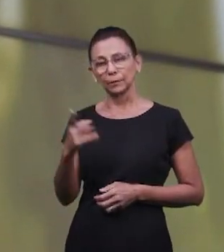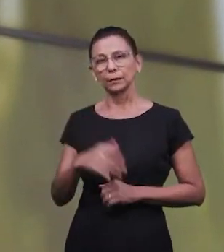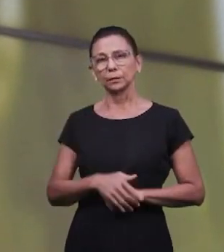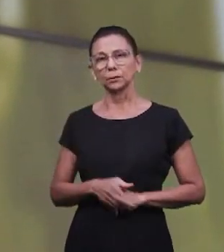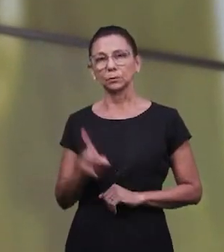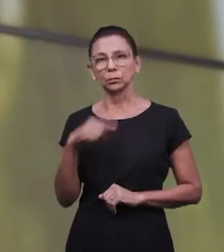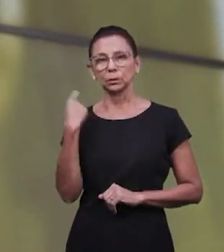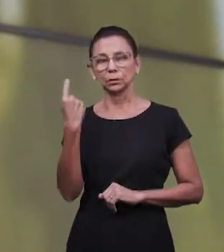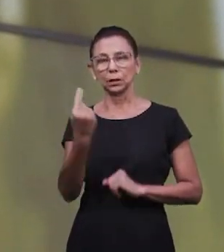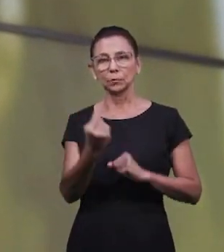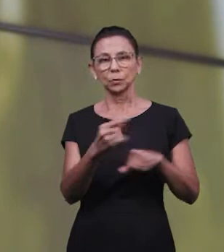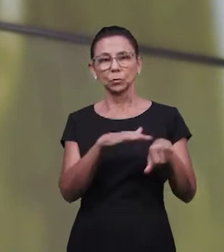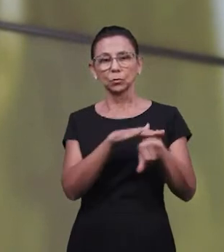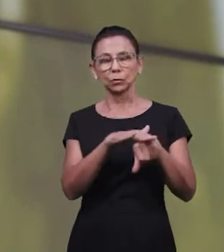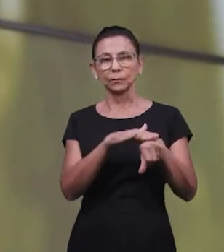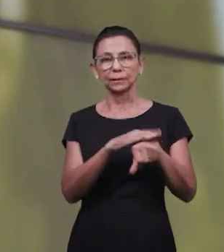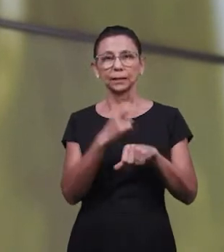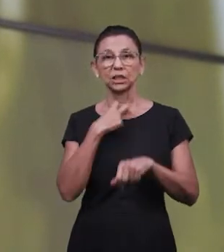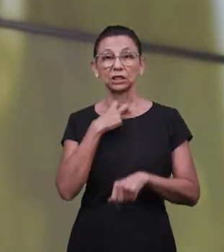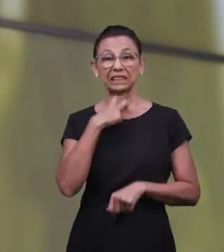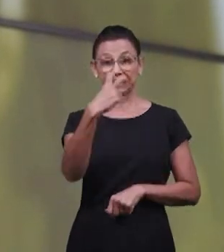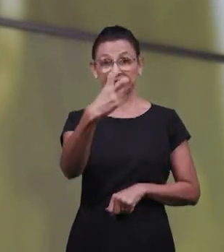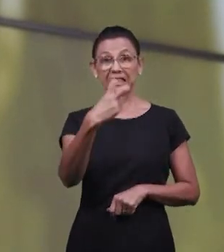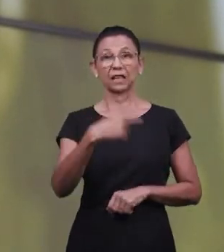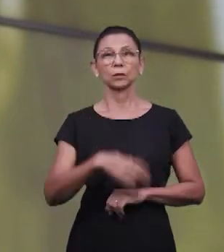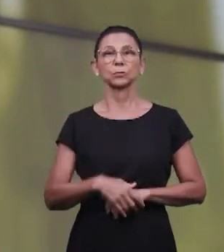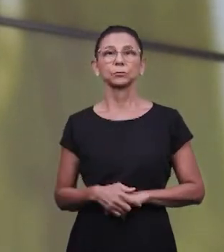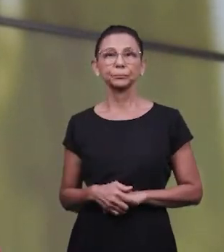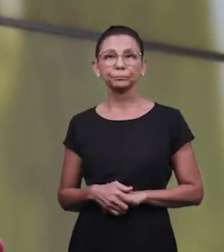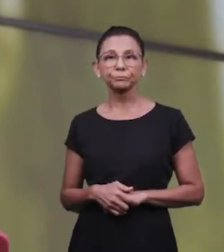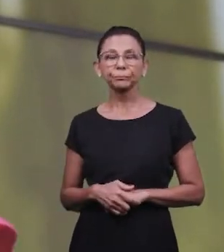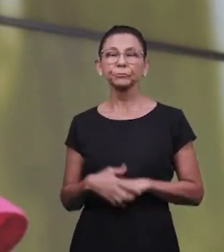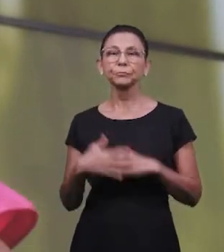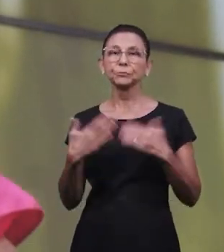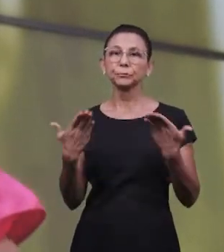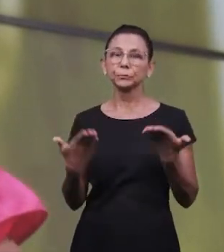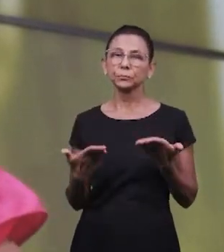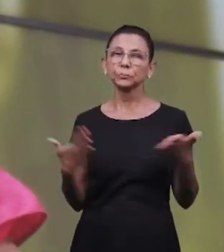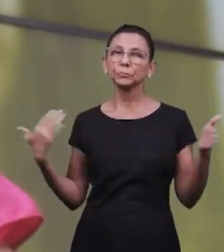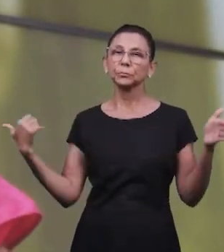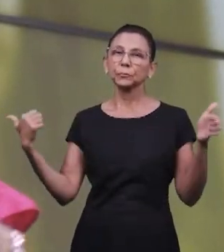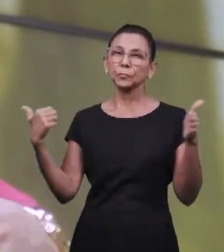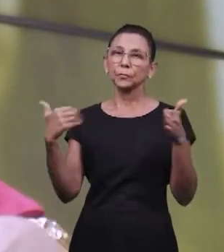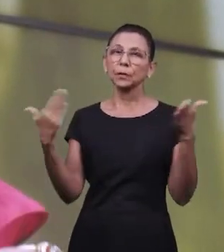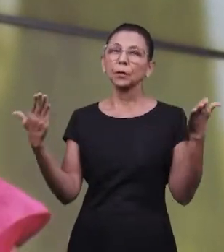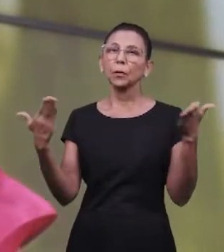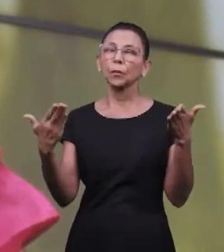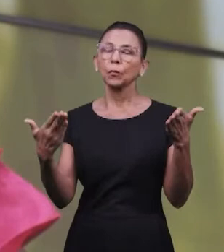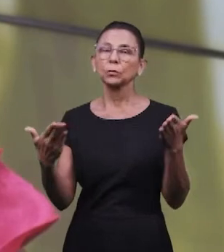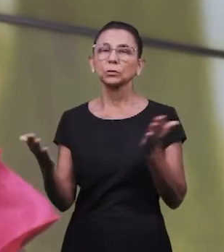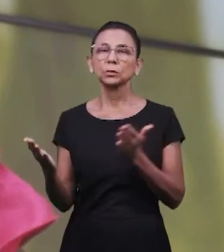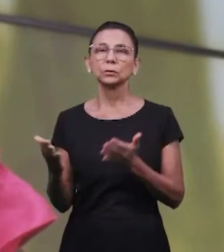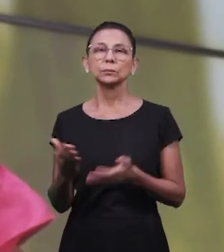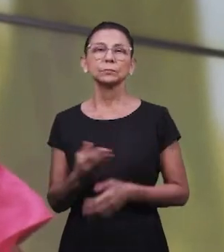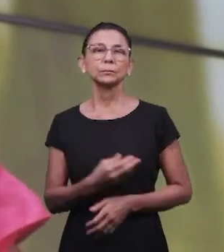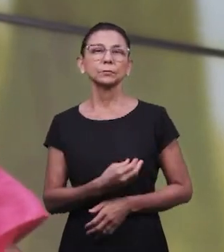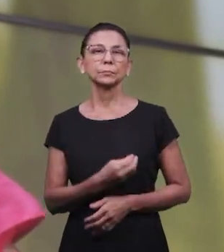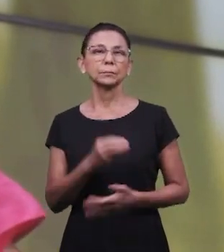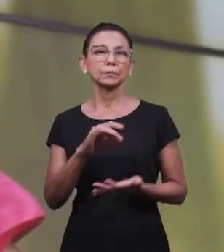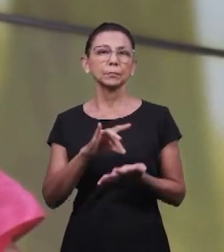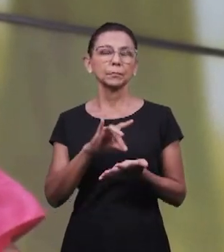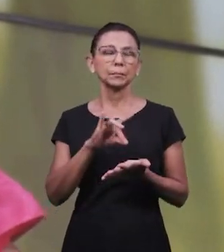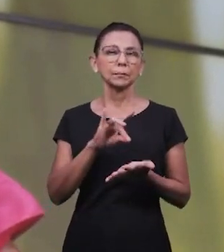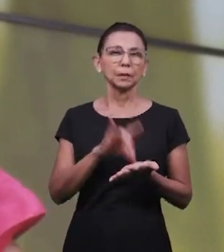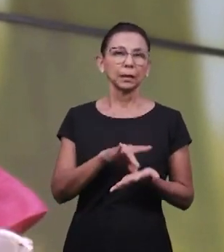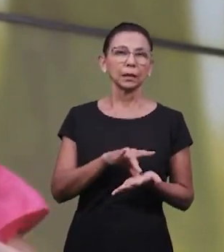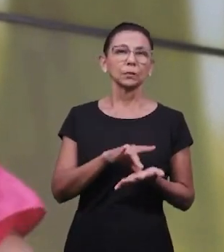temos gritado. E aí a gente traz para esse tempo presente que nós temos conversado muito sobre a educação dos filhos na